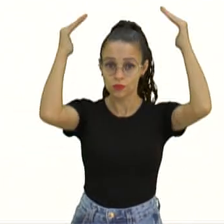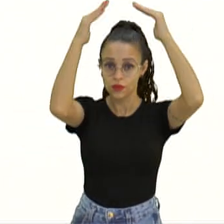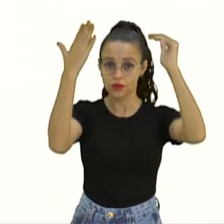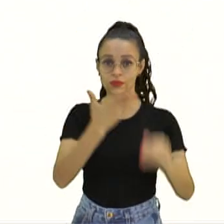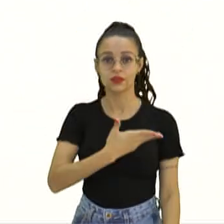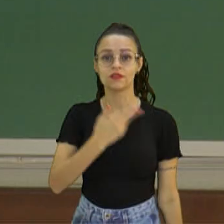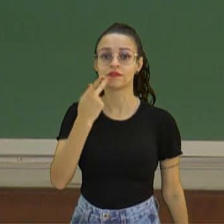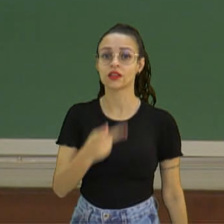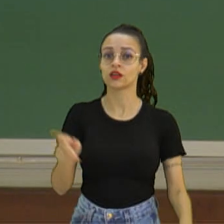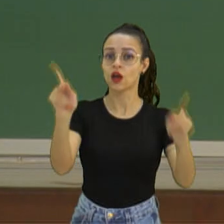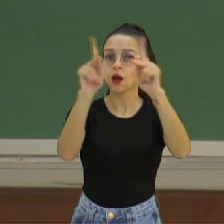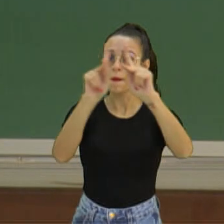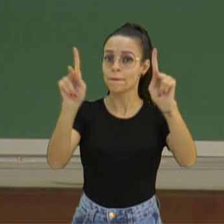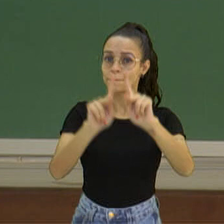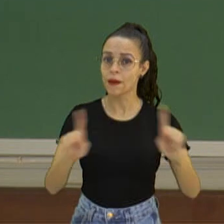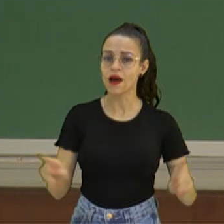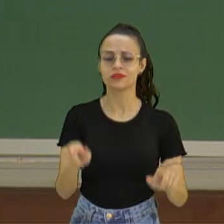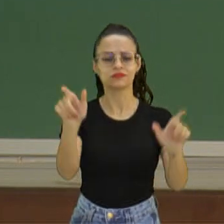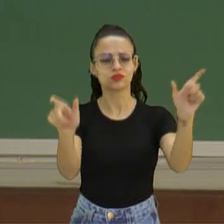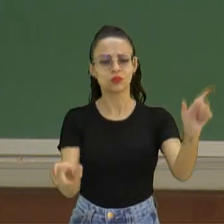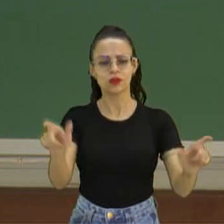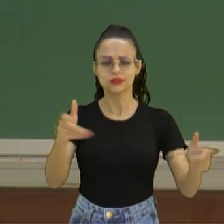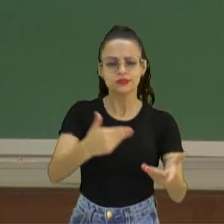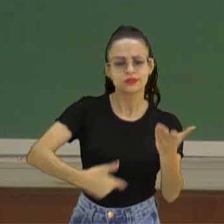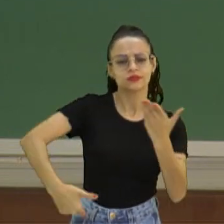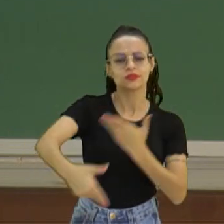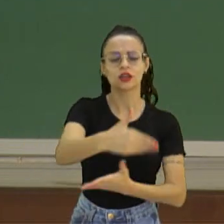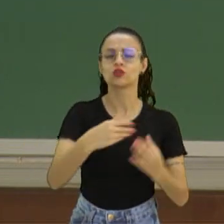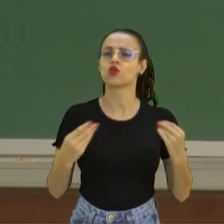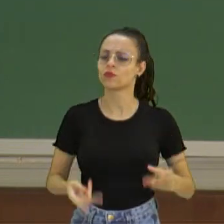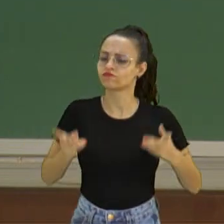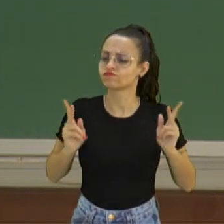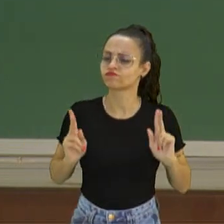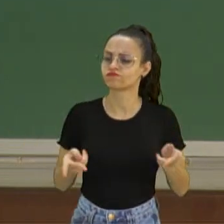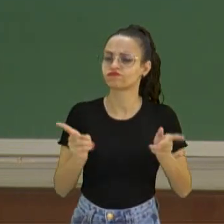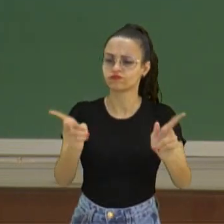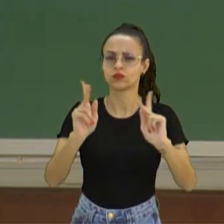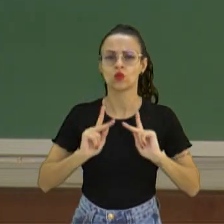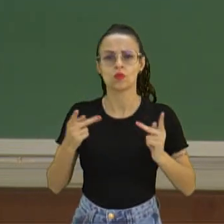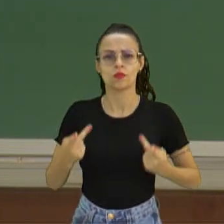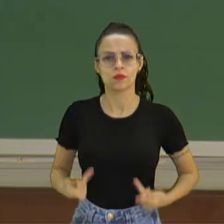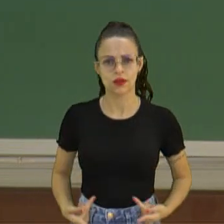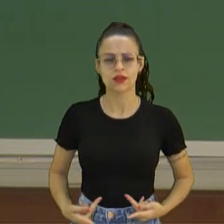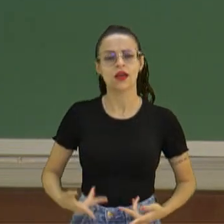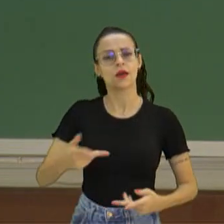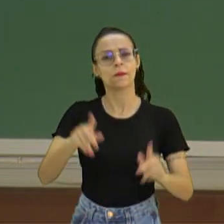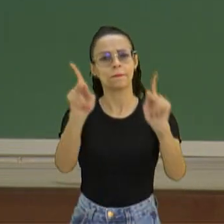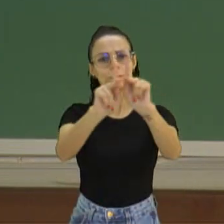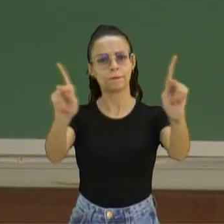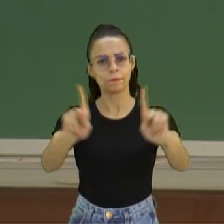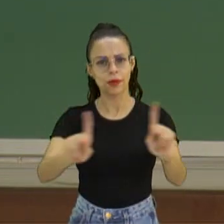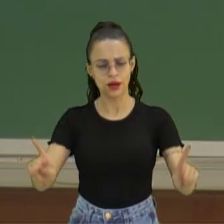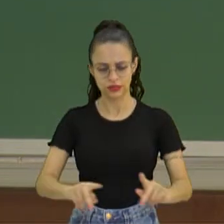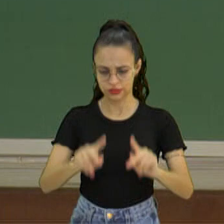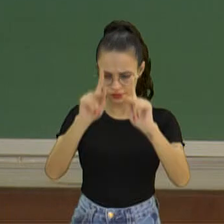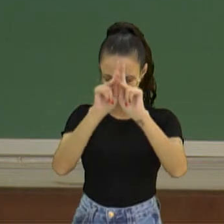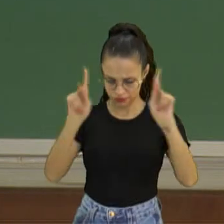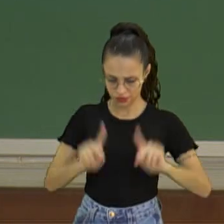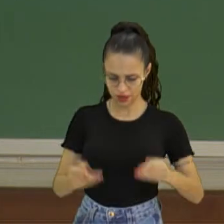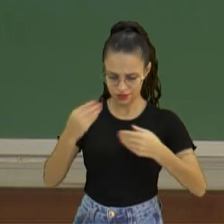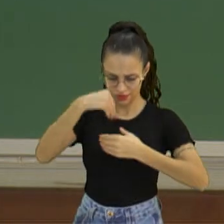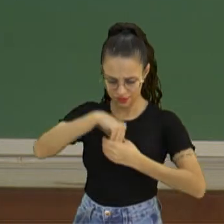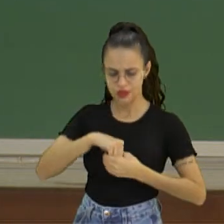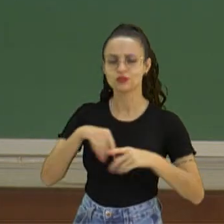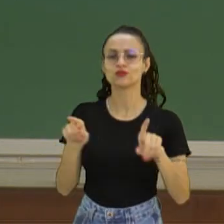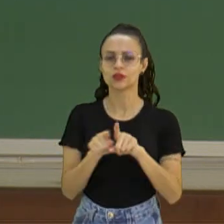aqui paz e humanidade forma de preservar a humanidade EA paz paz com em paz consigo mesmo